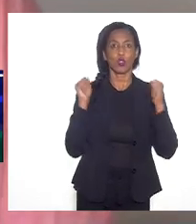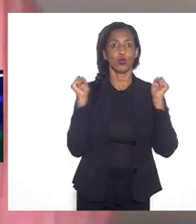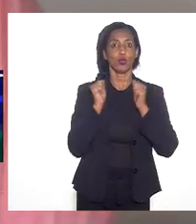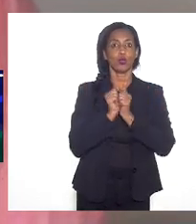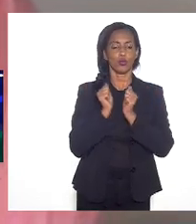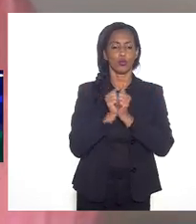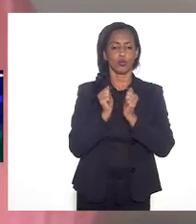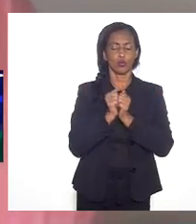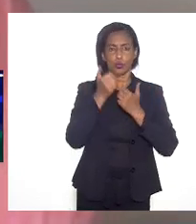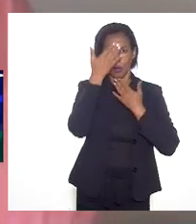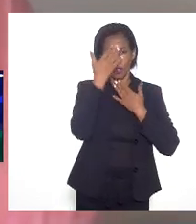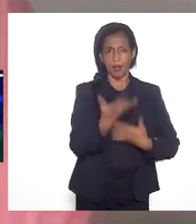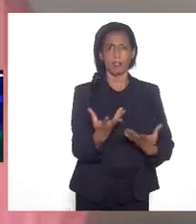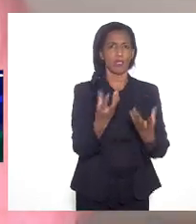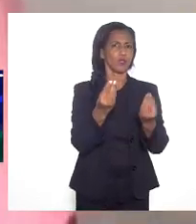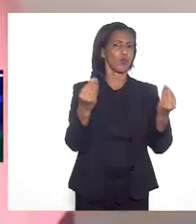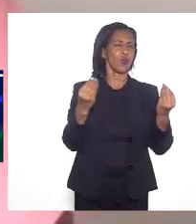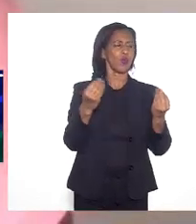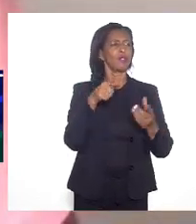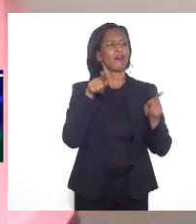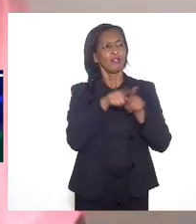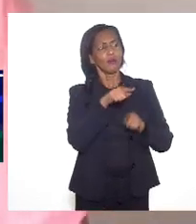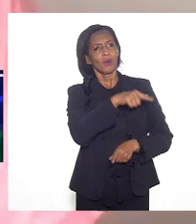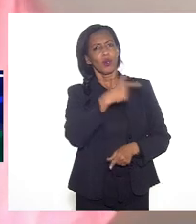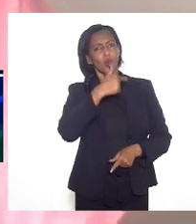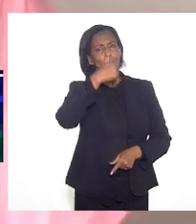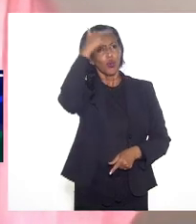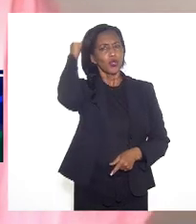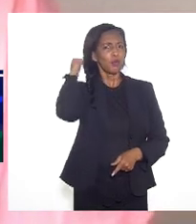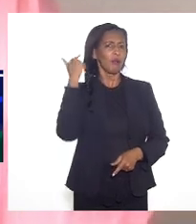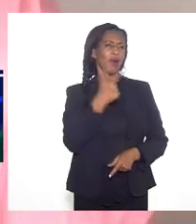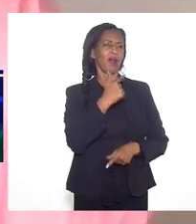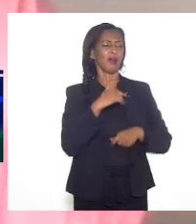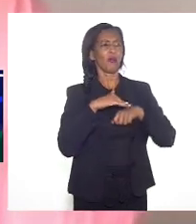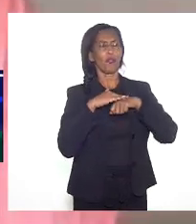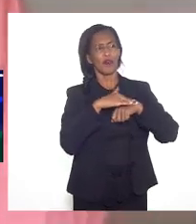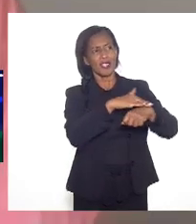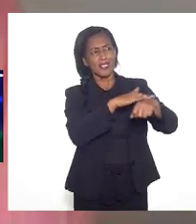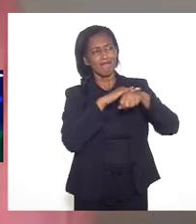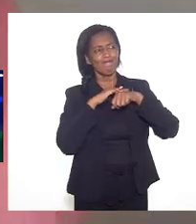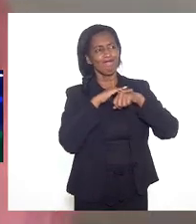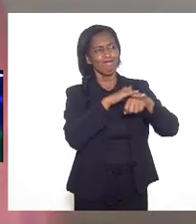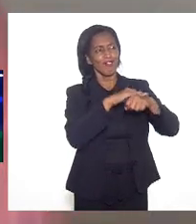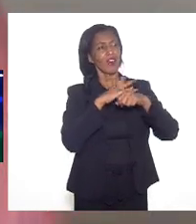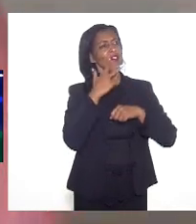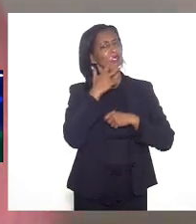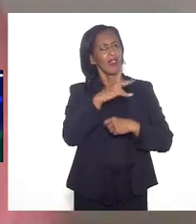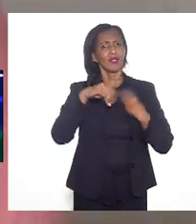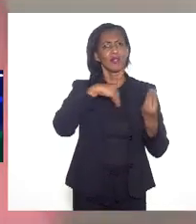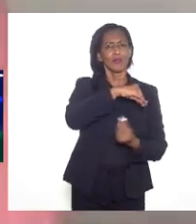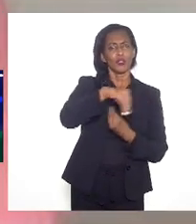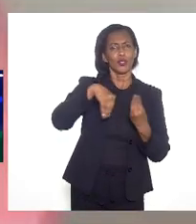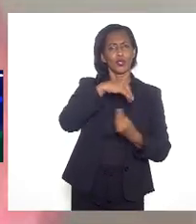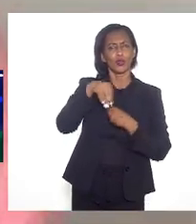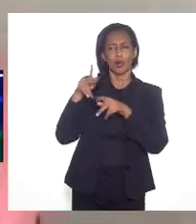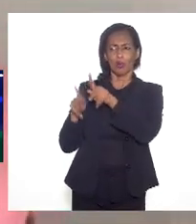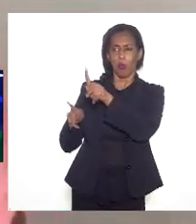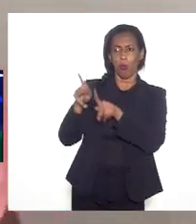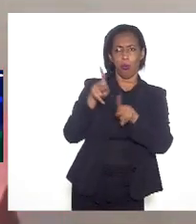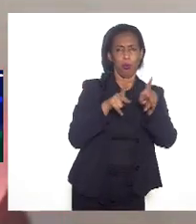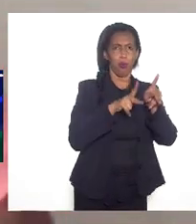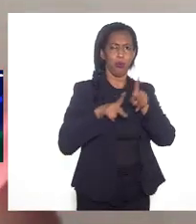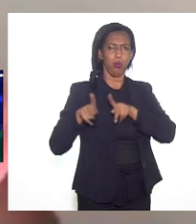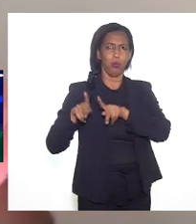muito. Agradeço também ao deputado Luiz Paulo, que esse final de semana conversávamos sobre a miscigenação e reforçávamos o quanto